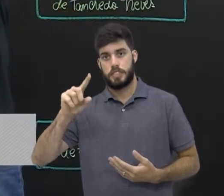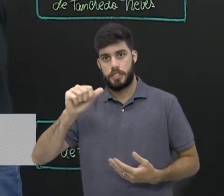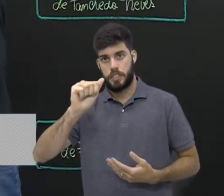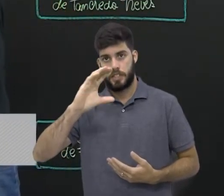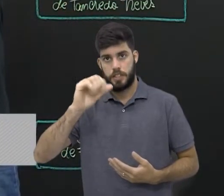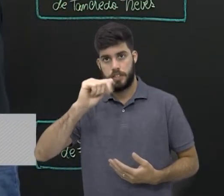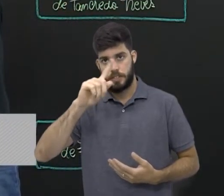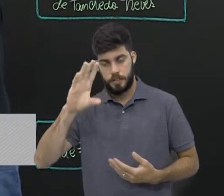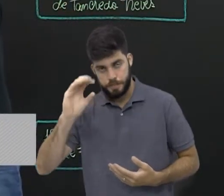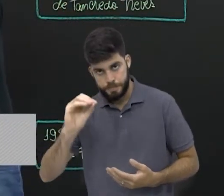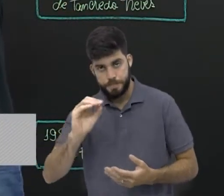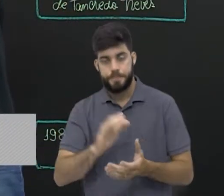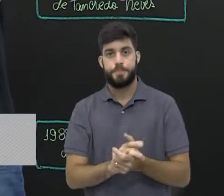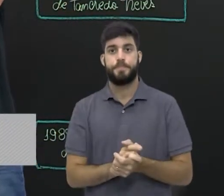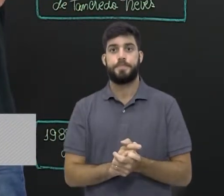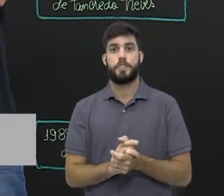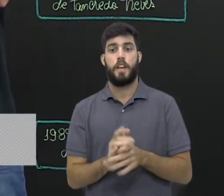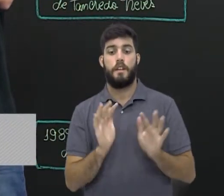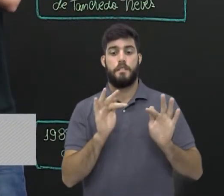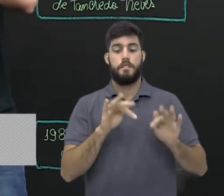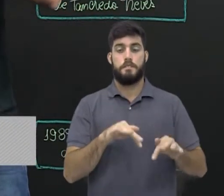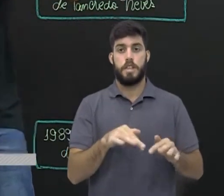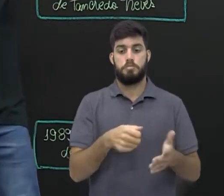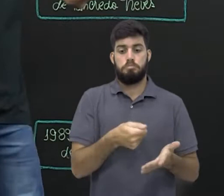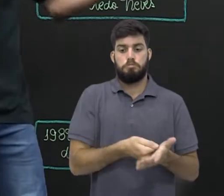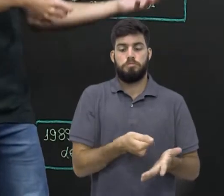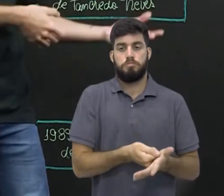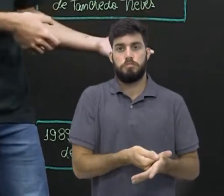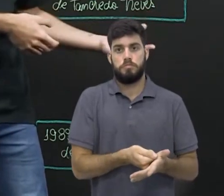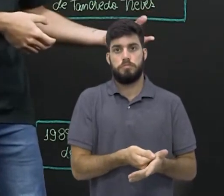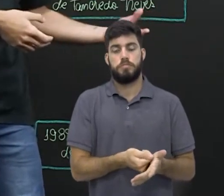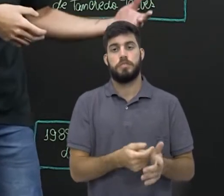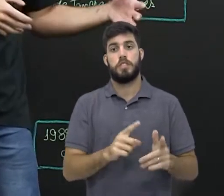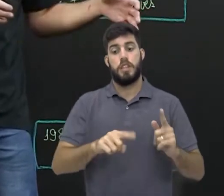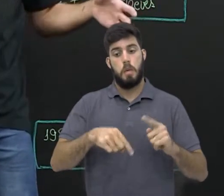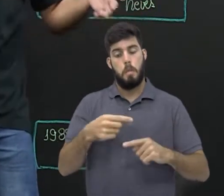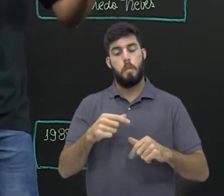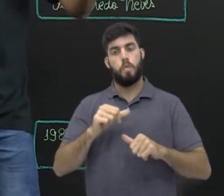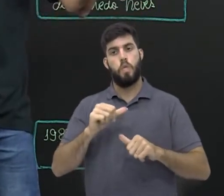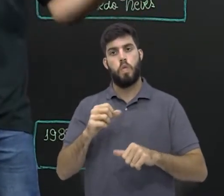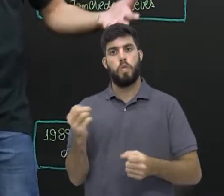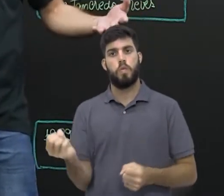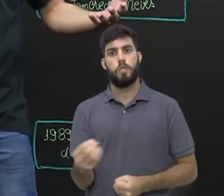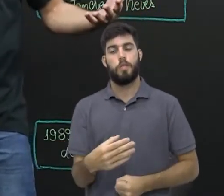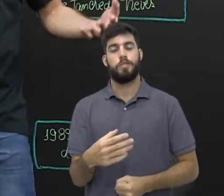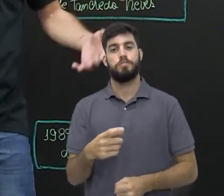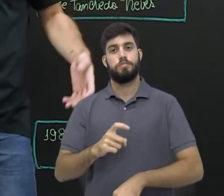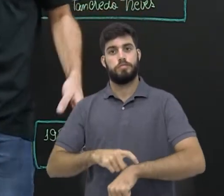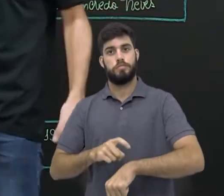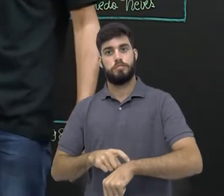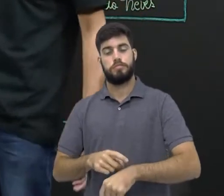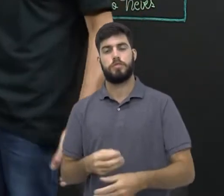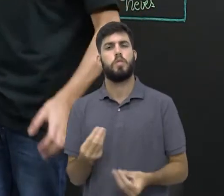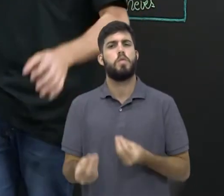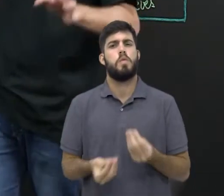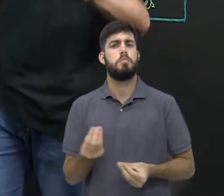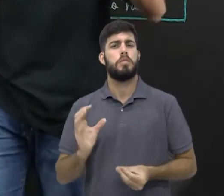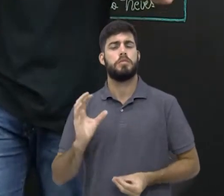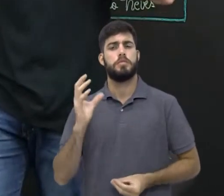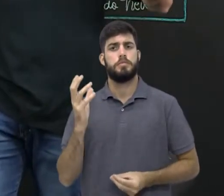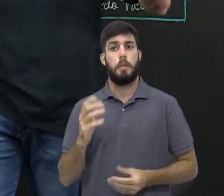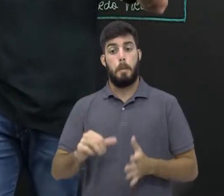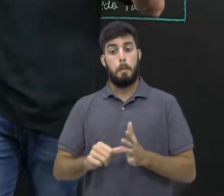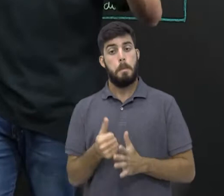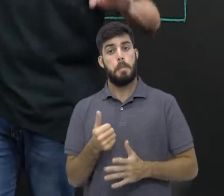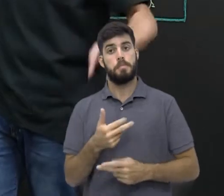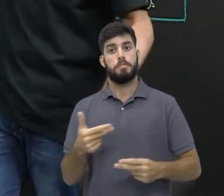da ditadura militar para a instauração de um novo momento democrático no Brasil. Como é que isso aconteceu? Primeira coisa que eu